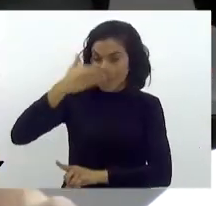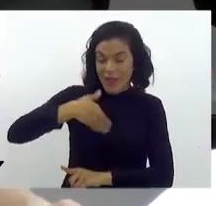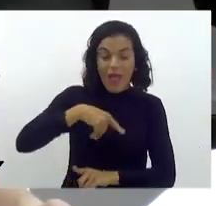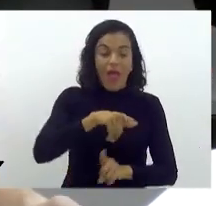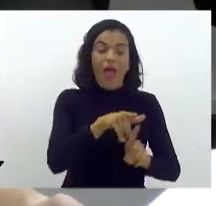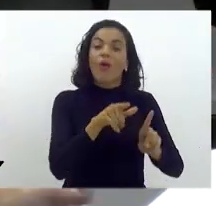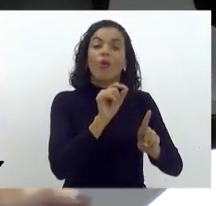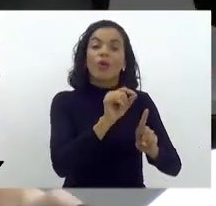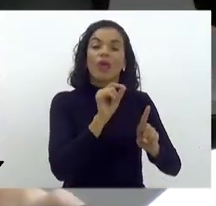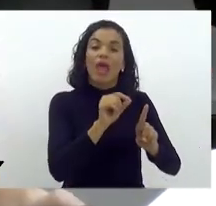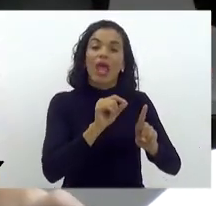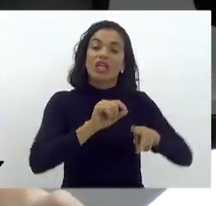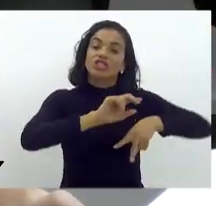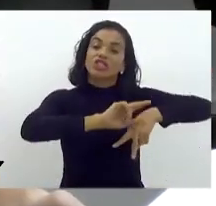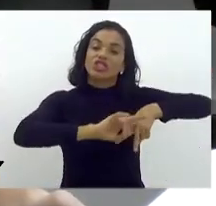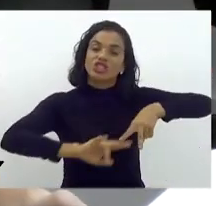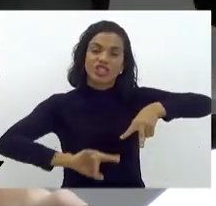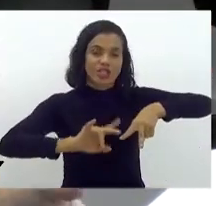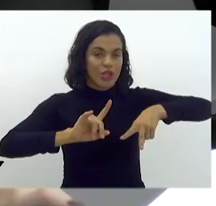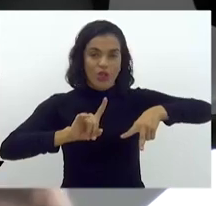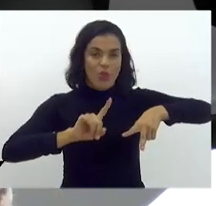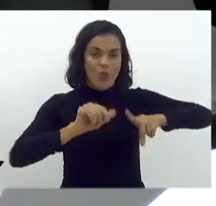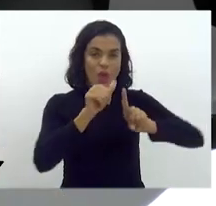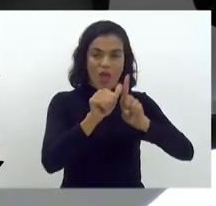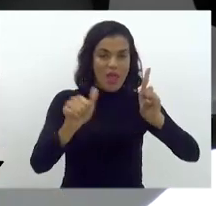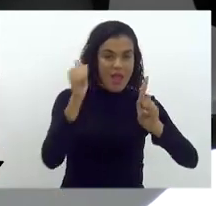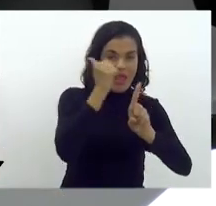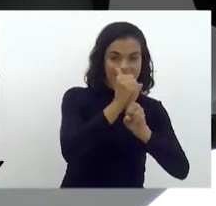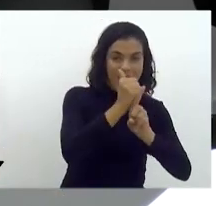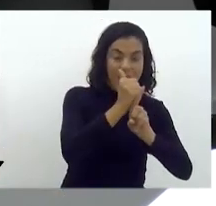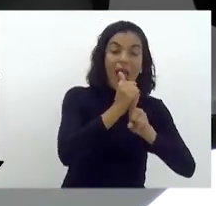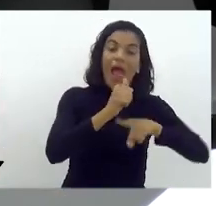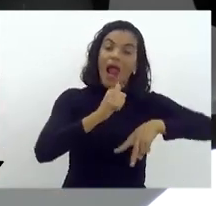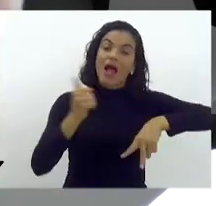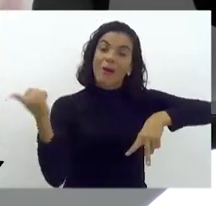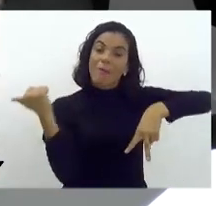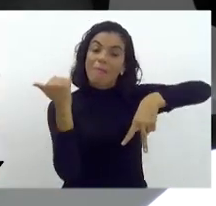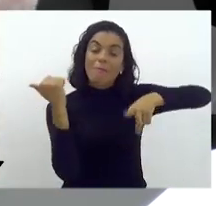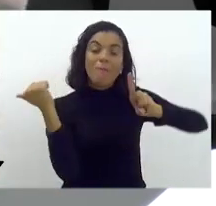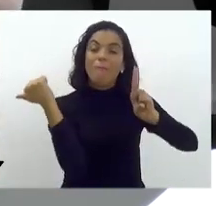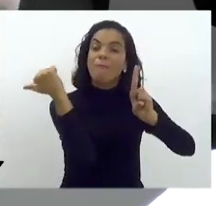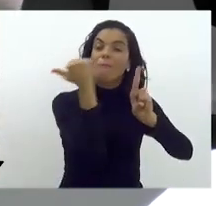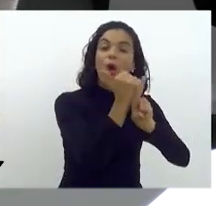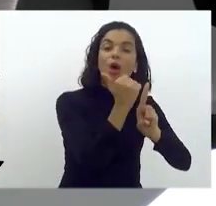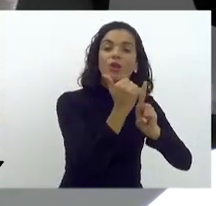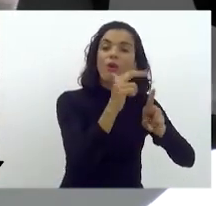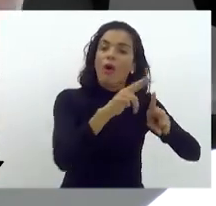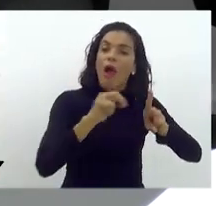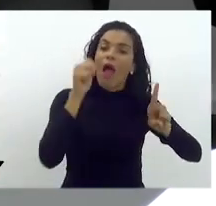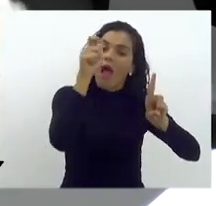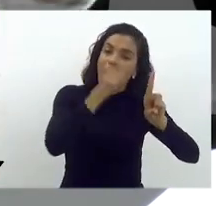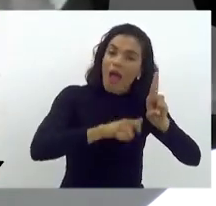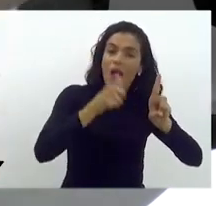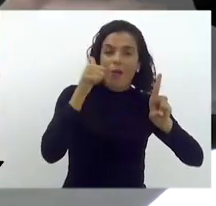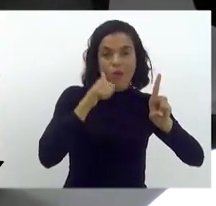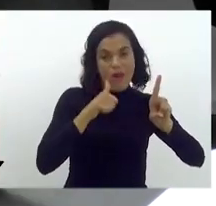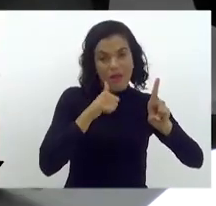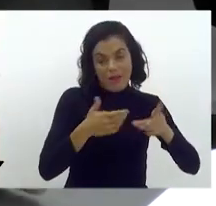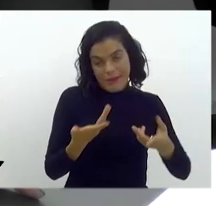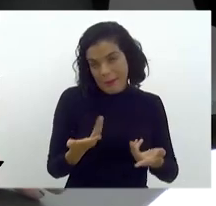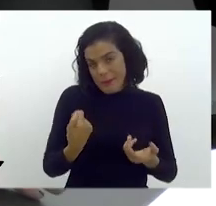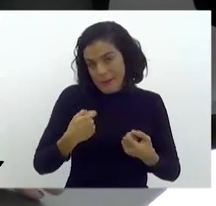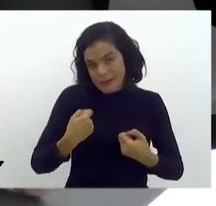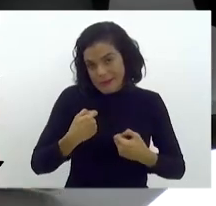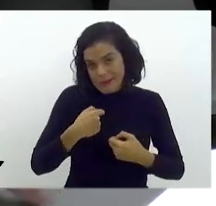vítima de um crime de gênero ela foi morta por ser mulher por exemplo vamos falar de morte violento então isso tem que se aplicar tudo